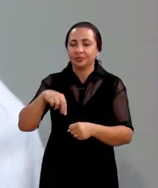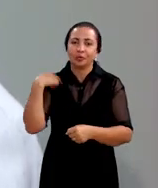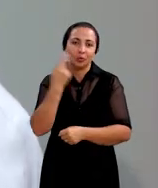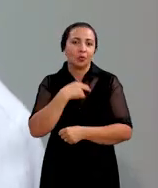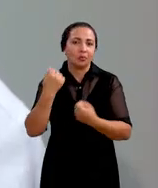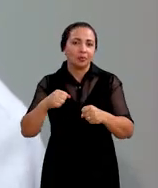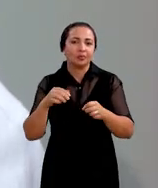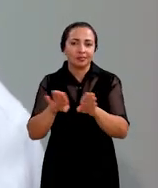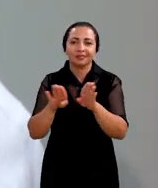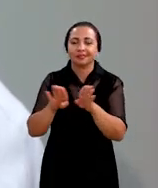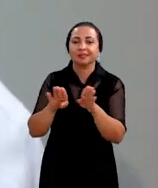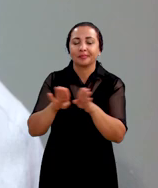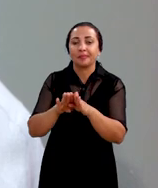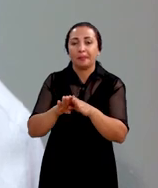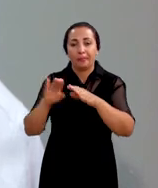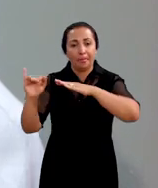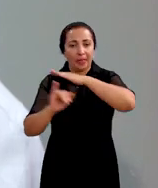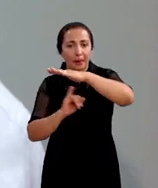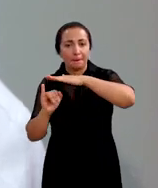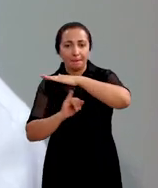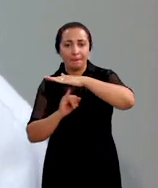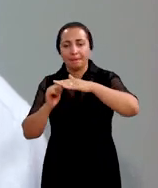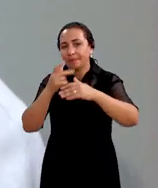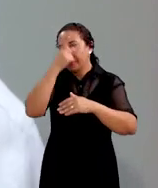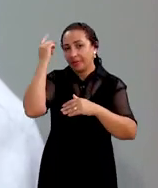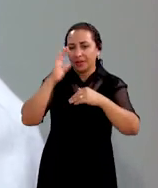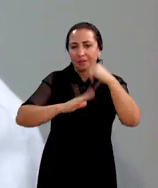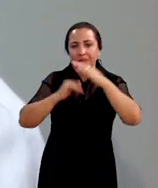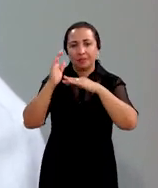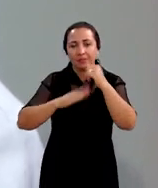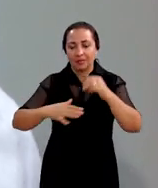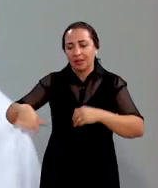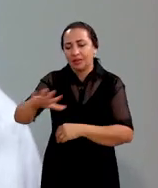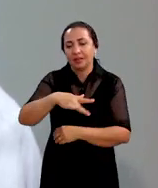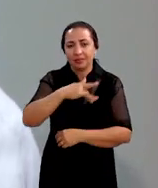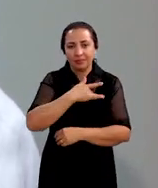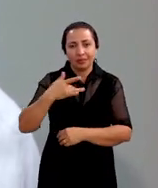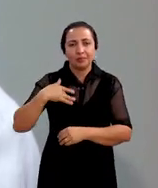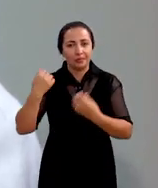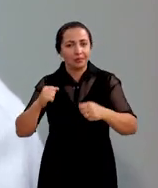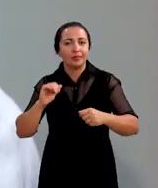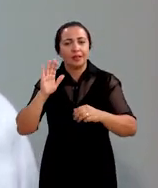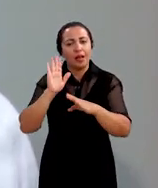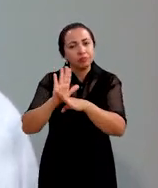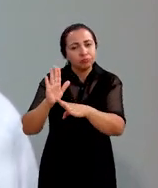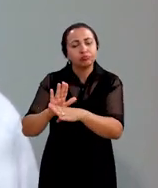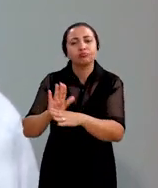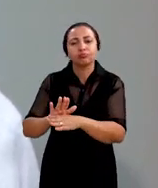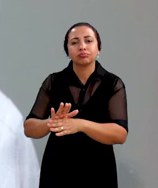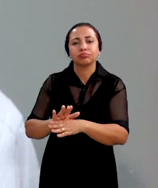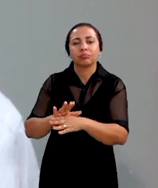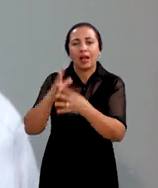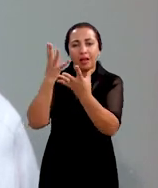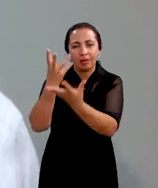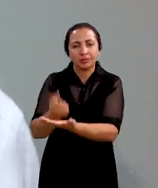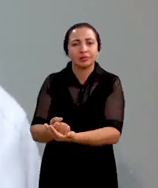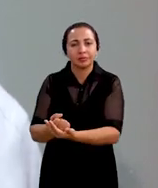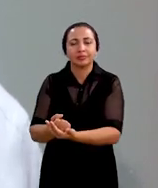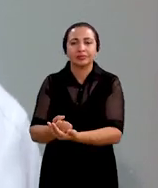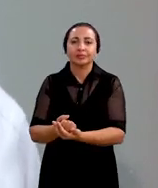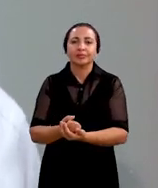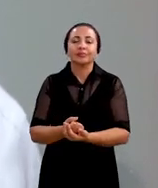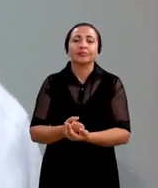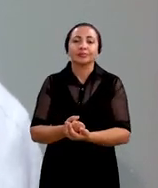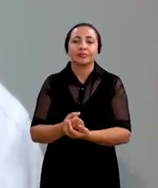Para isso, a gente precisava também de instituições ou profissionais da área de saúde que pudessem ajudar a validar